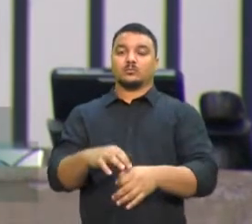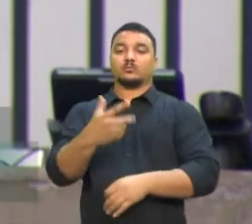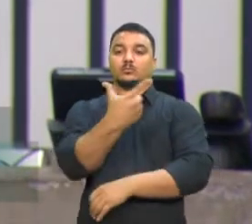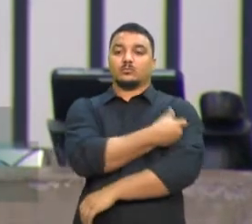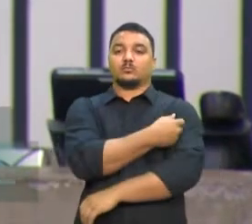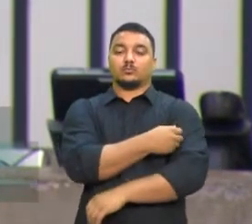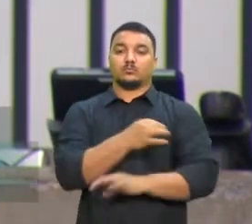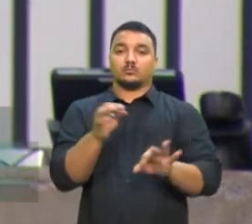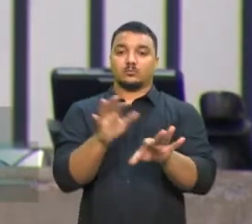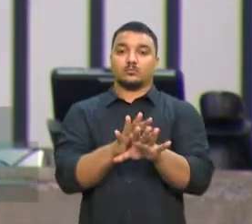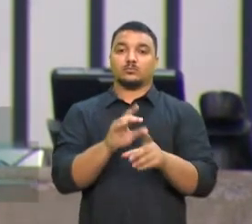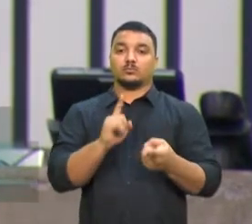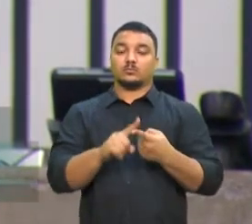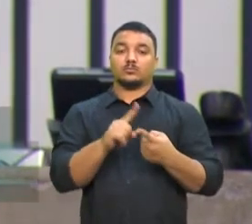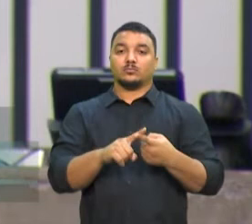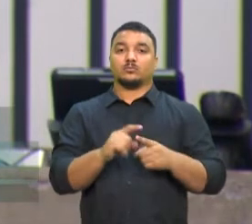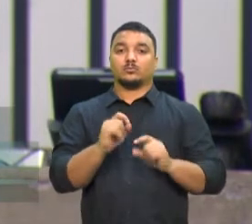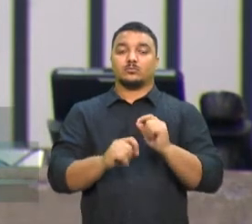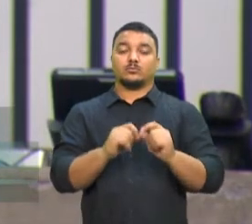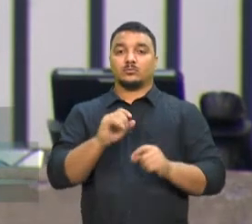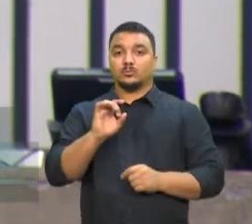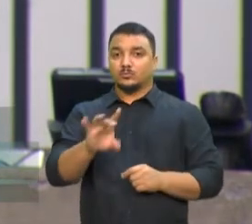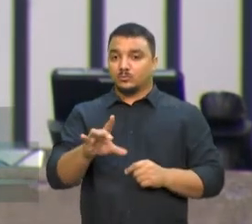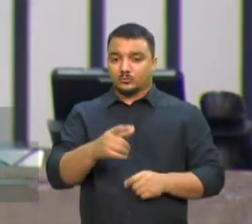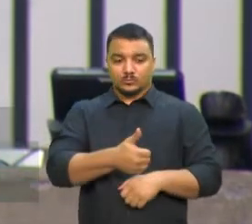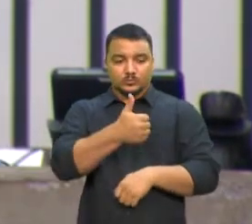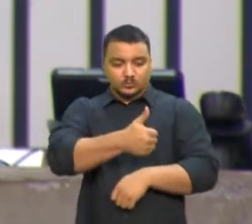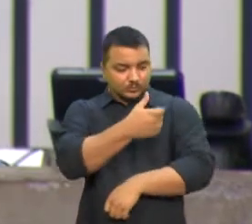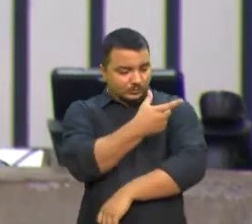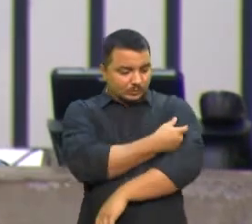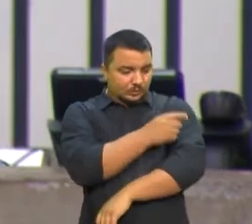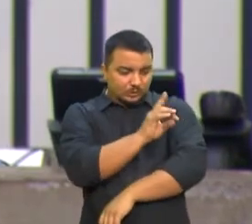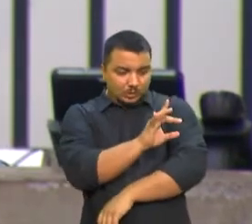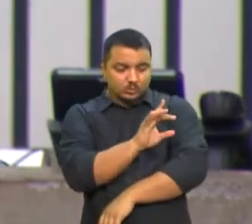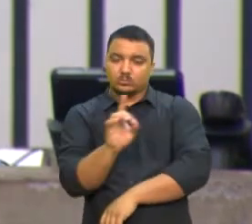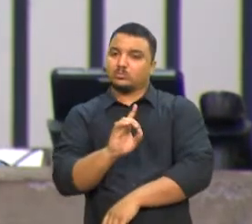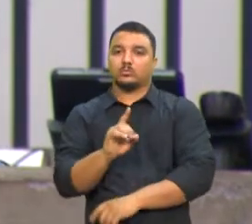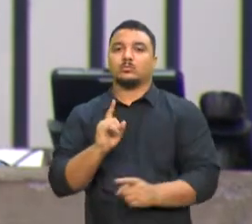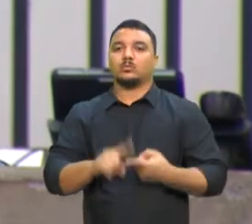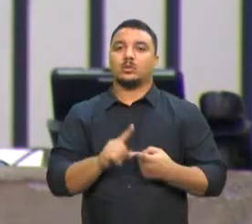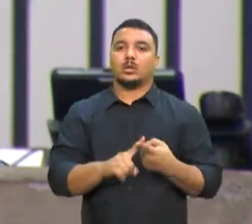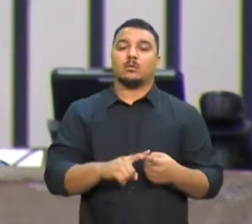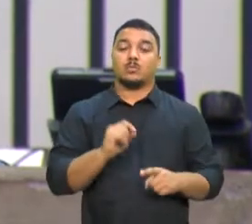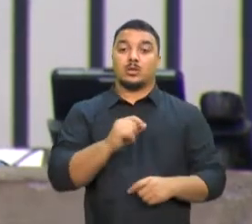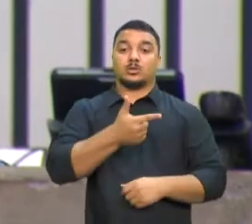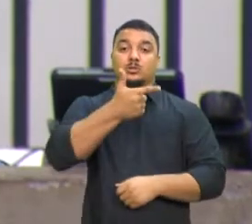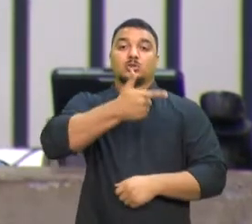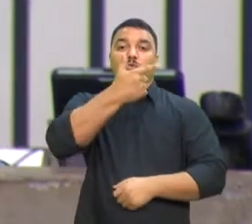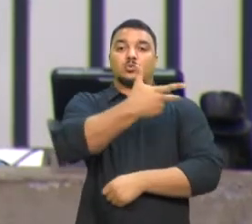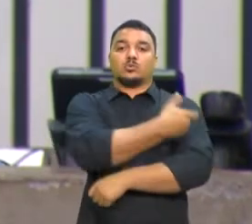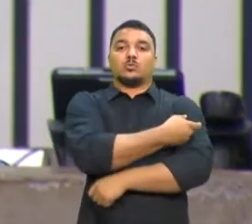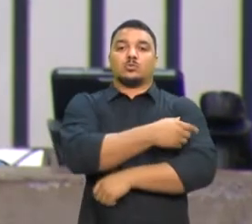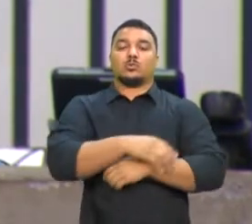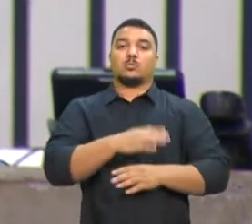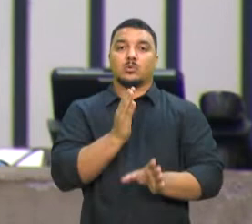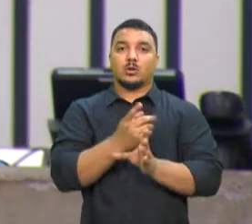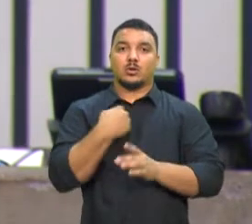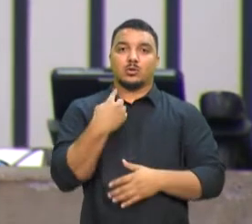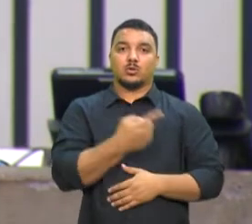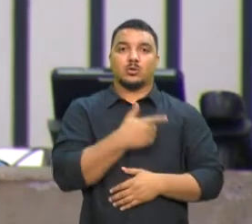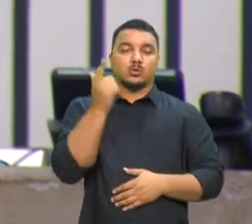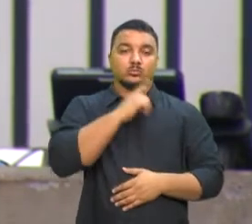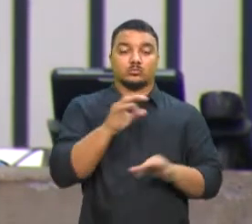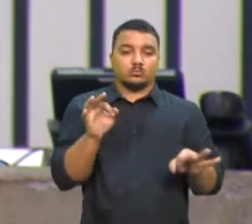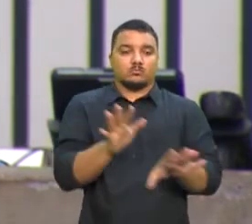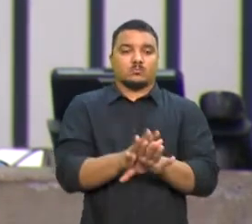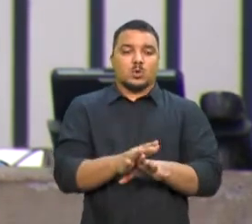e sobretudo, não apenas na primeira dose, mas também na segunda dose, para que nós fiquemos